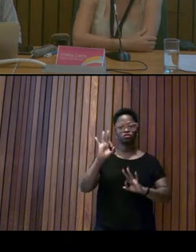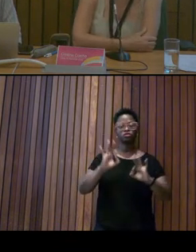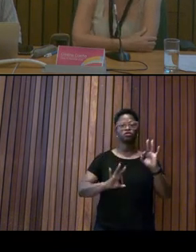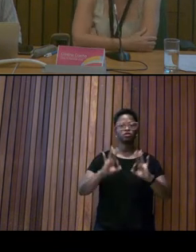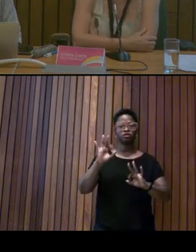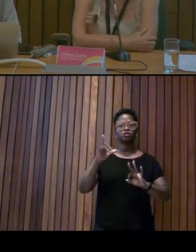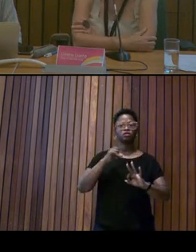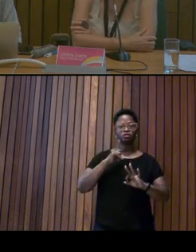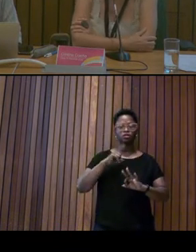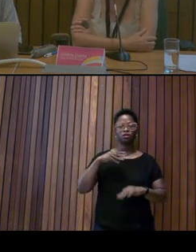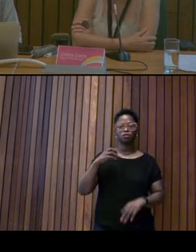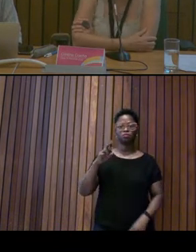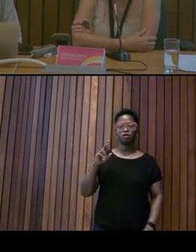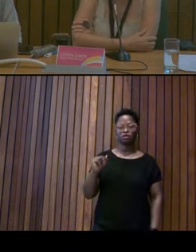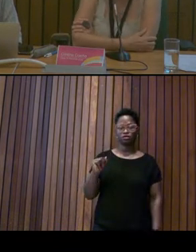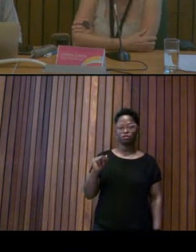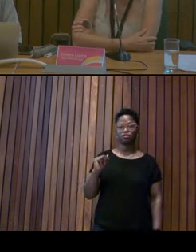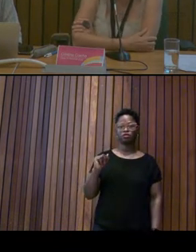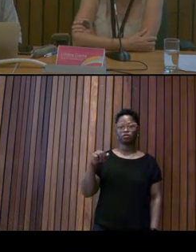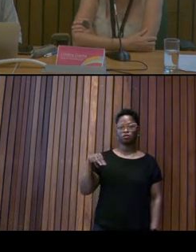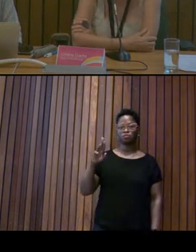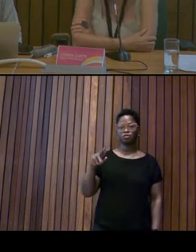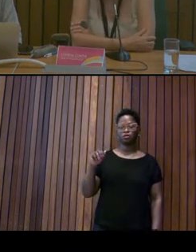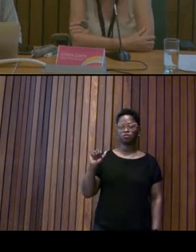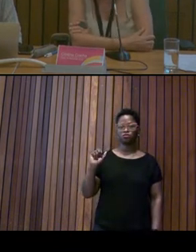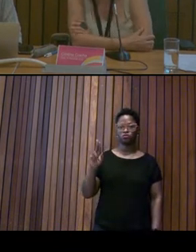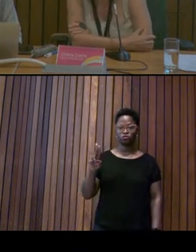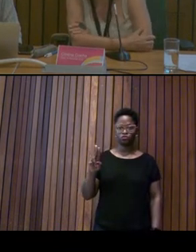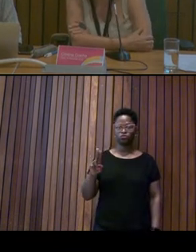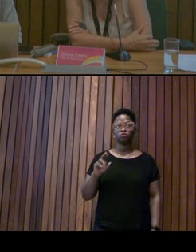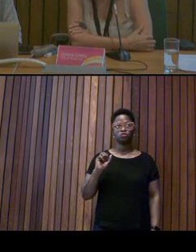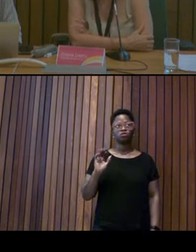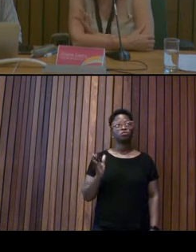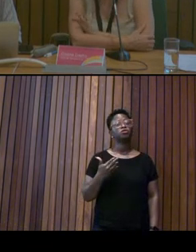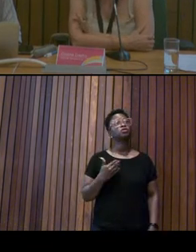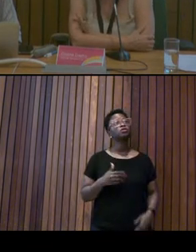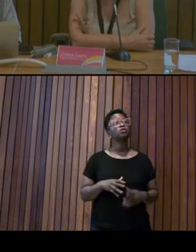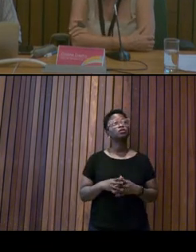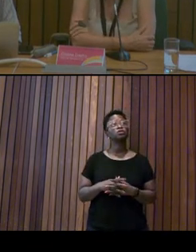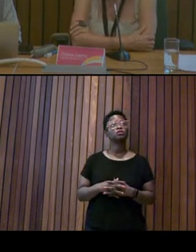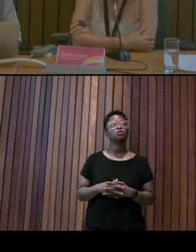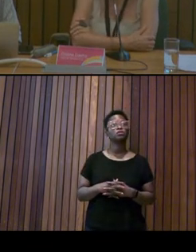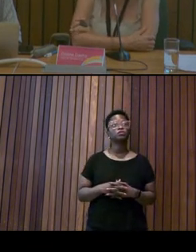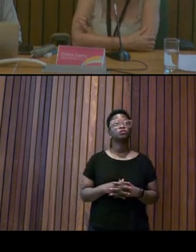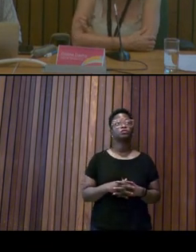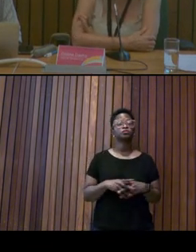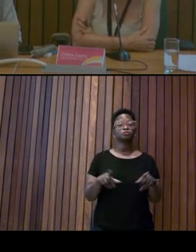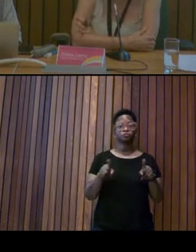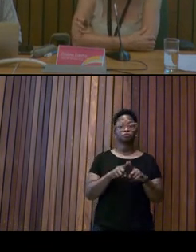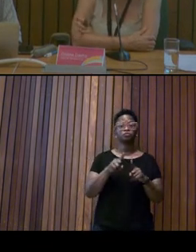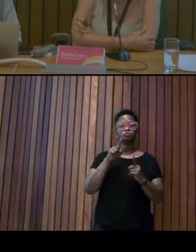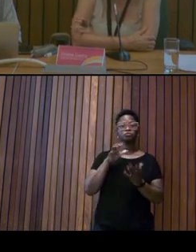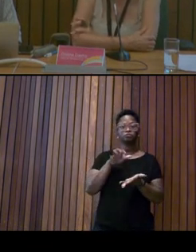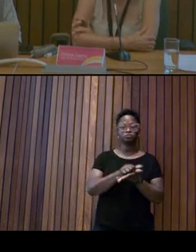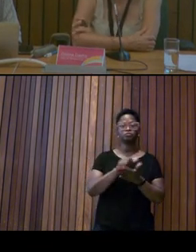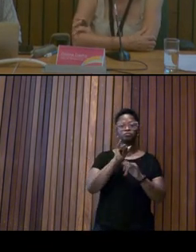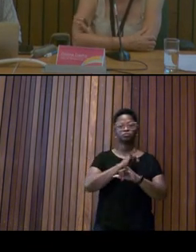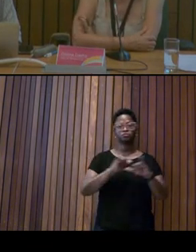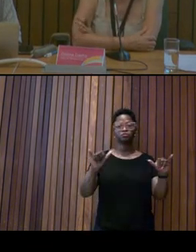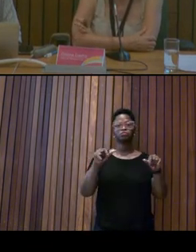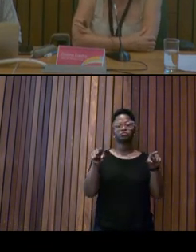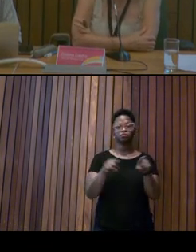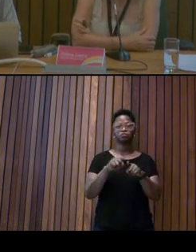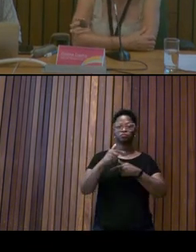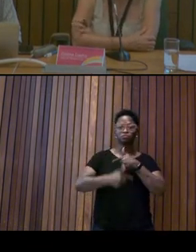nas mãos da Maria Luísa, da Malu. Pode passar. E também só fazer esse registro, foi, né, também